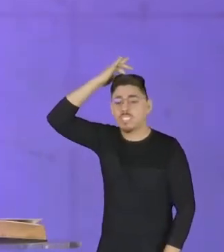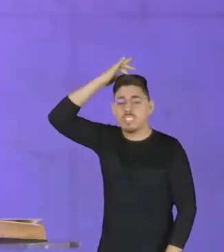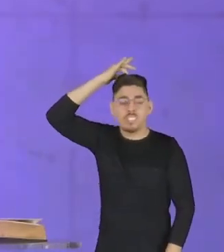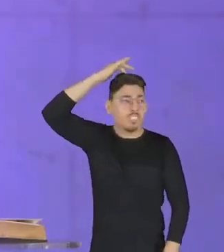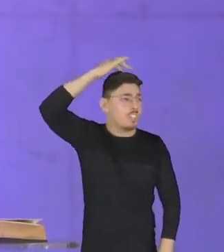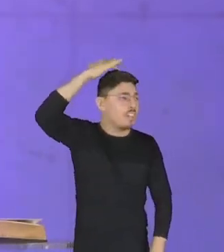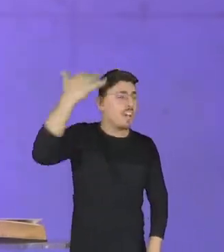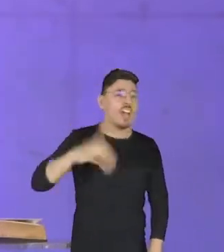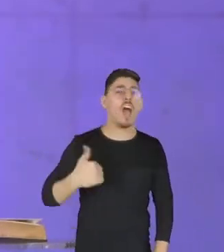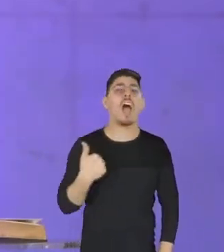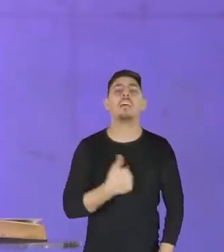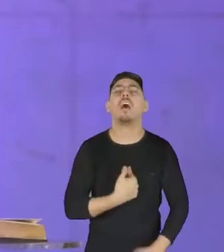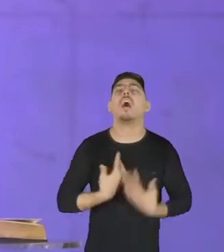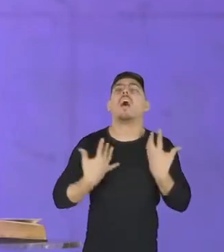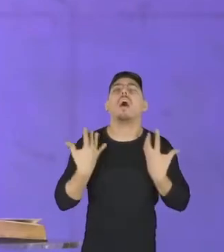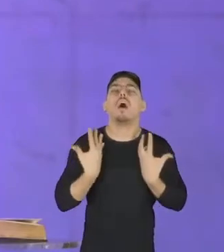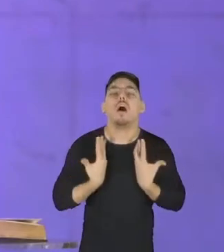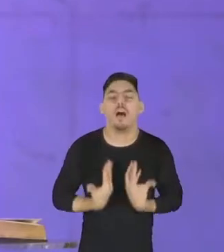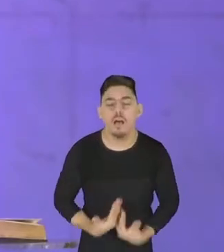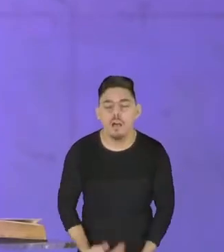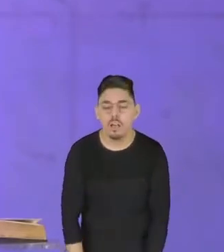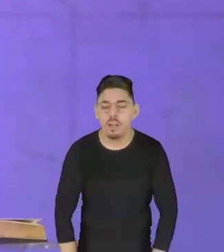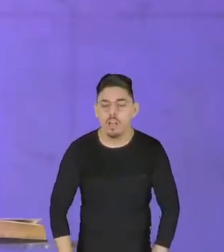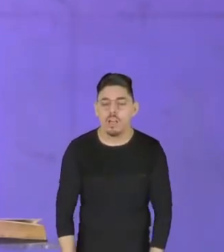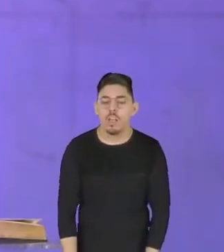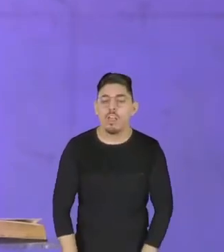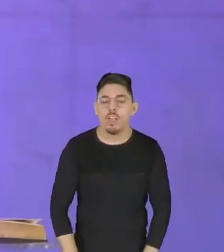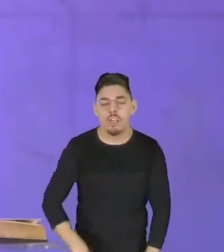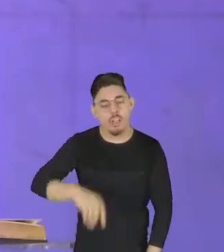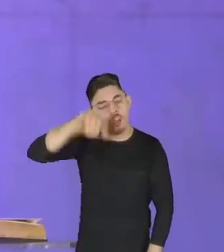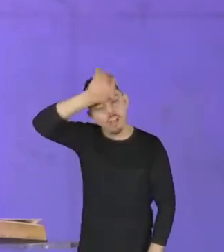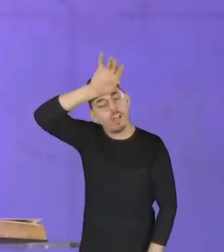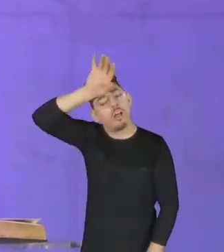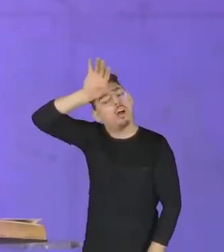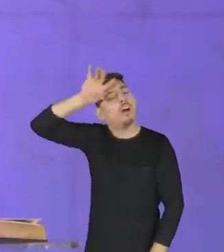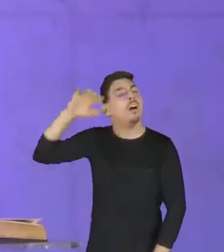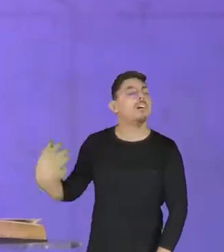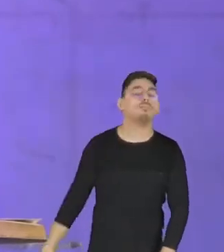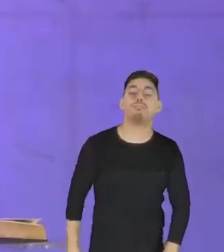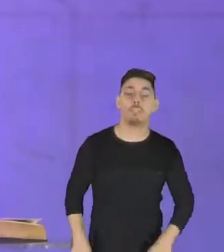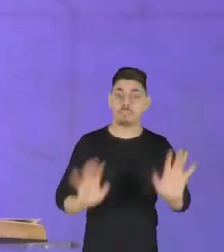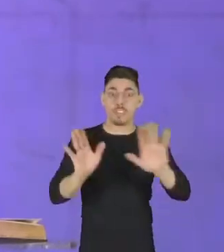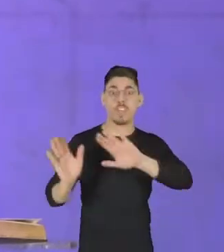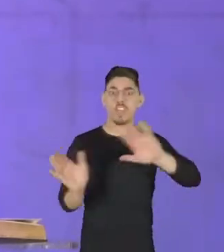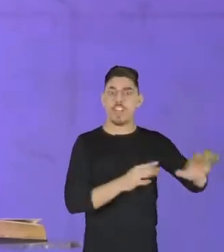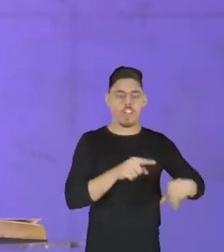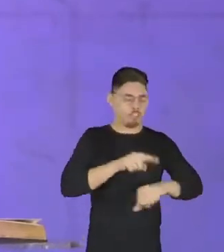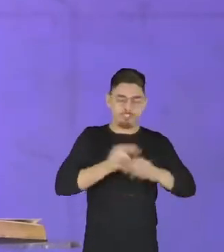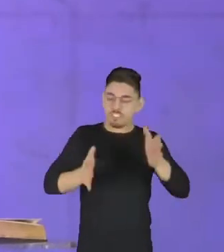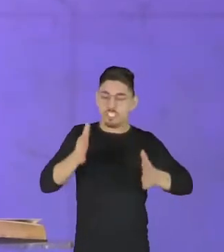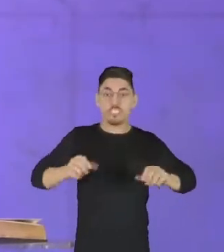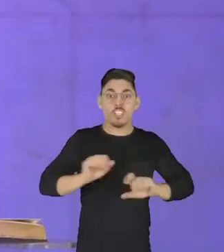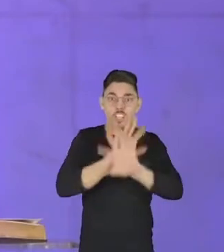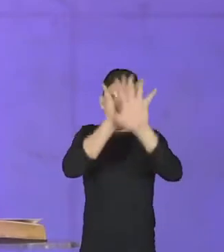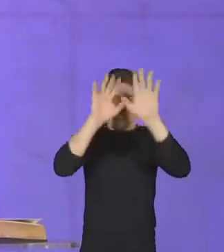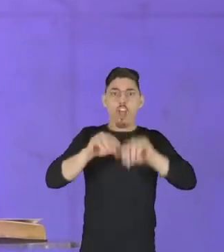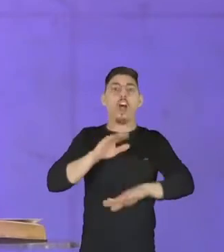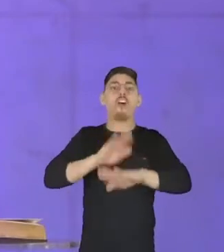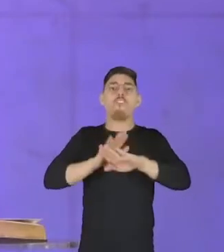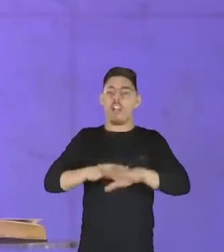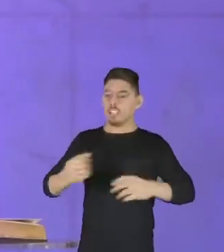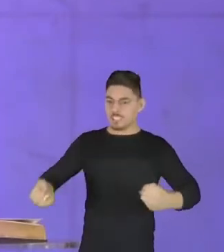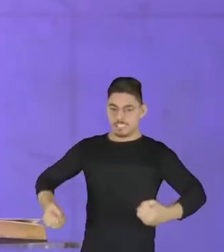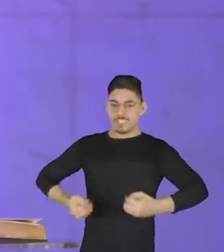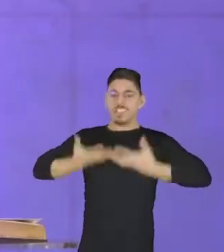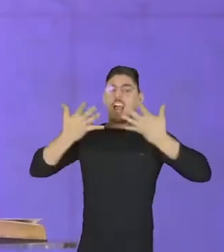Nós ficamos exaustos. Os dias de glória são dias que nos renovam, são dias em que vemos as promessas do Senhor